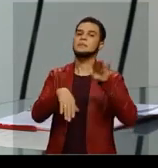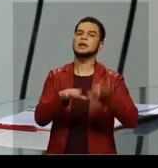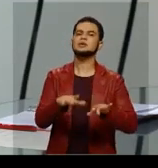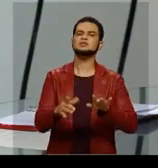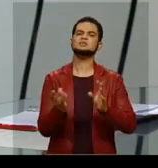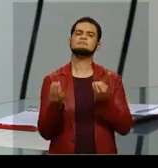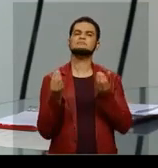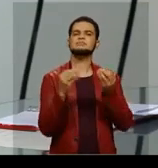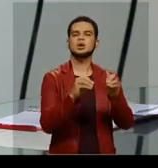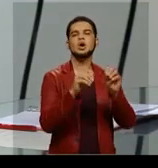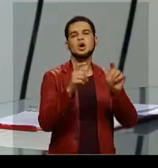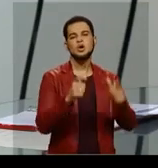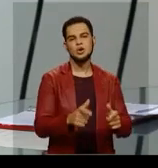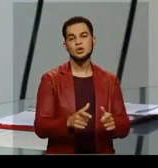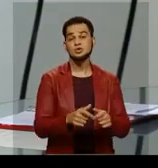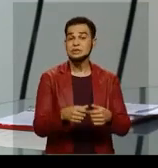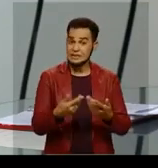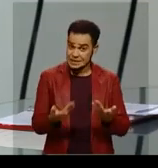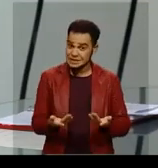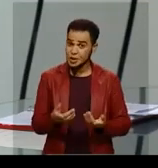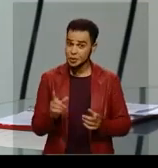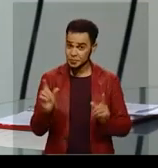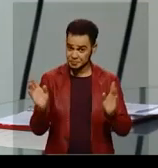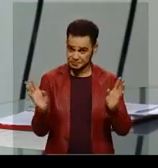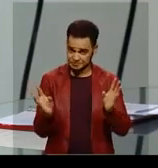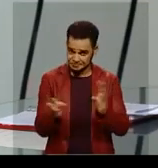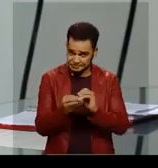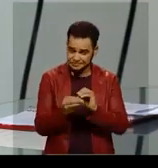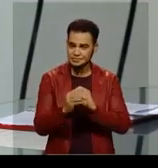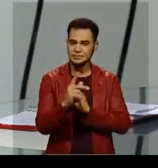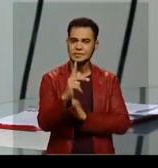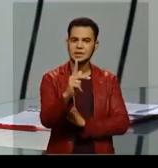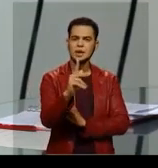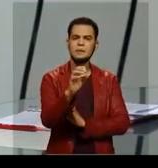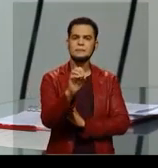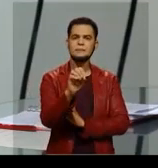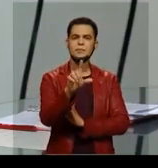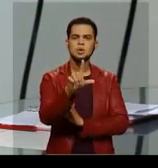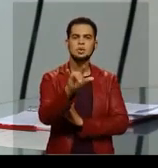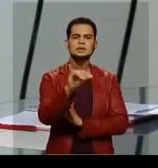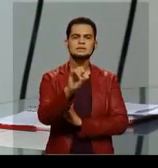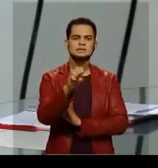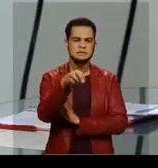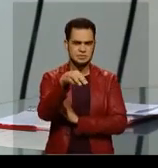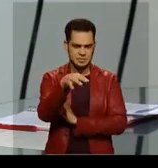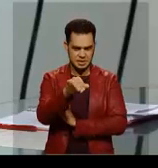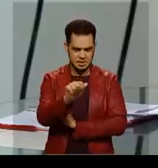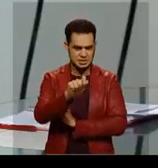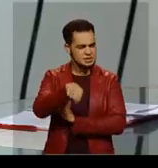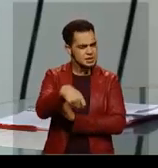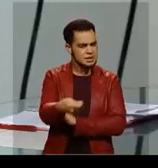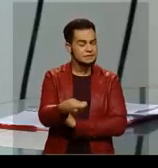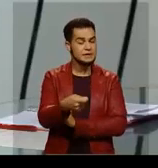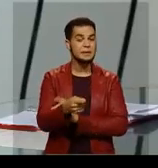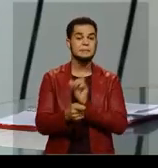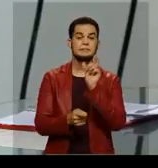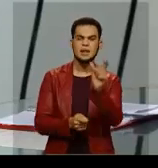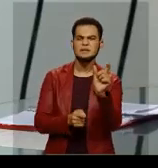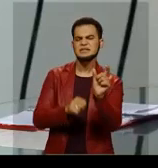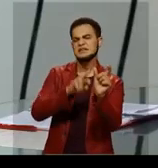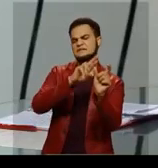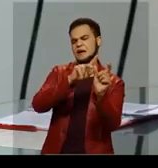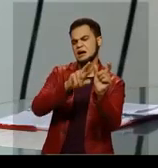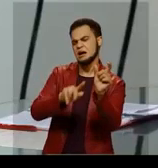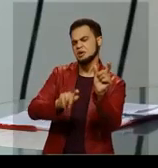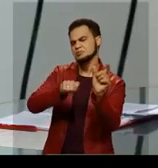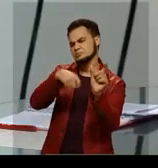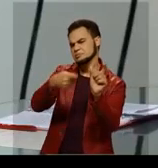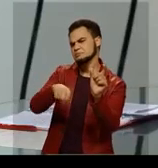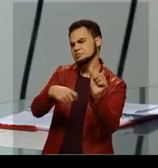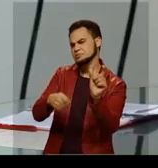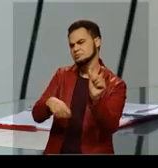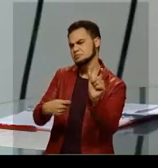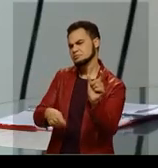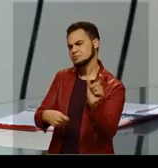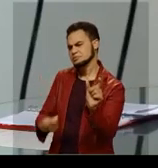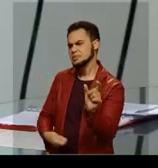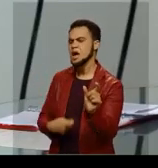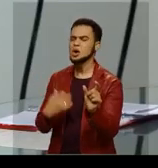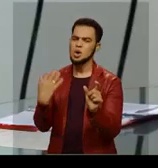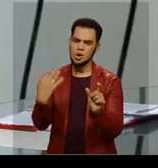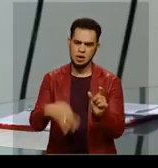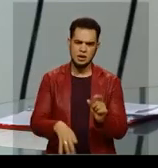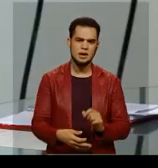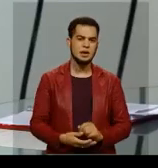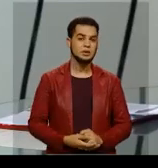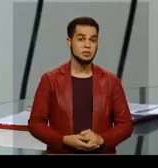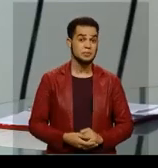polissemia é aquela palavra onde tem vários significados e é correto. Tá? Então,